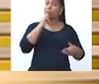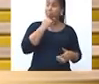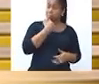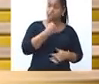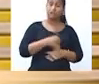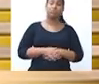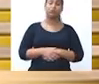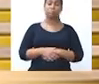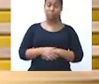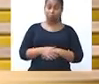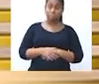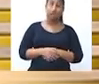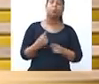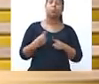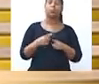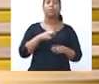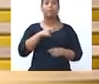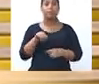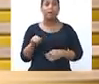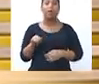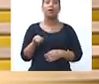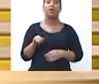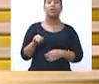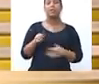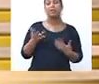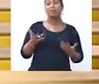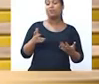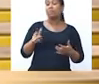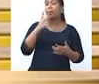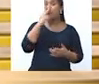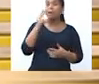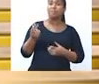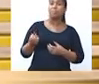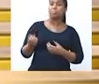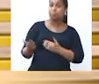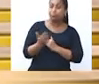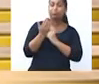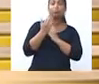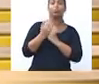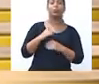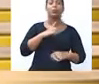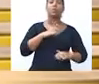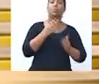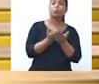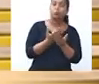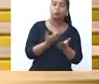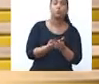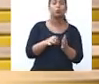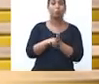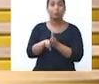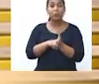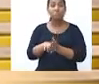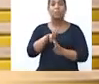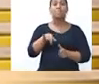né? Perverso, porque aí você vai para lá e aquilo vira um reforço, né? Nós temos estudos,